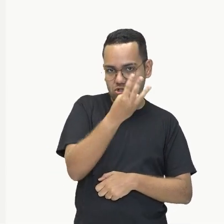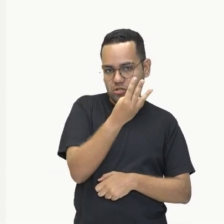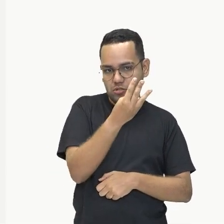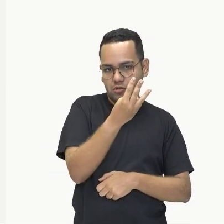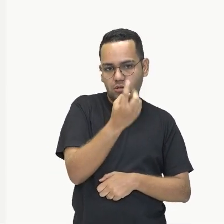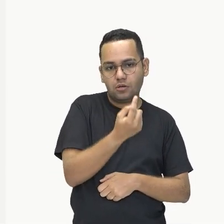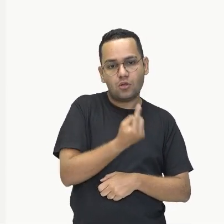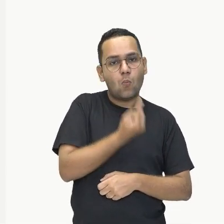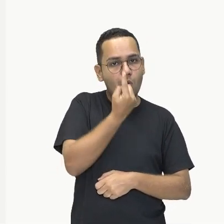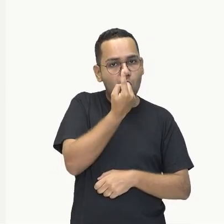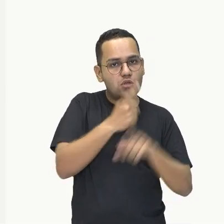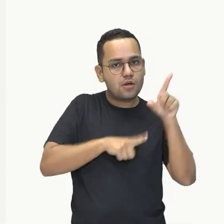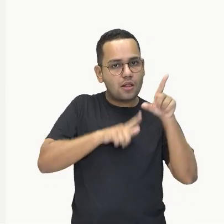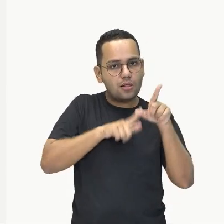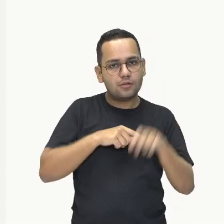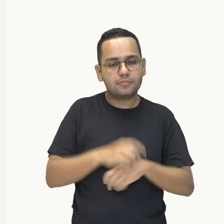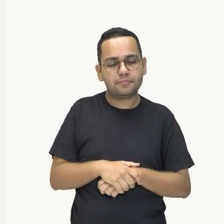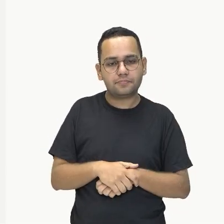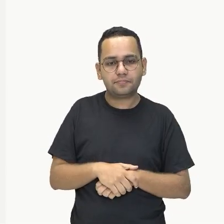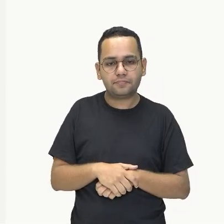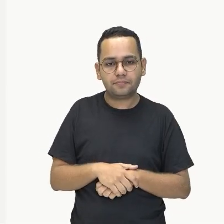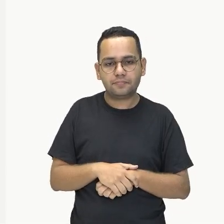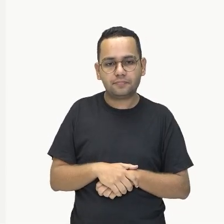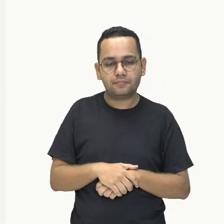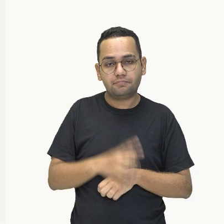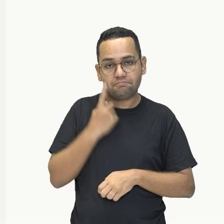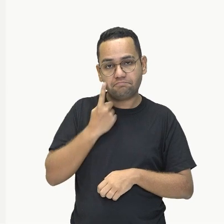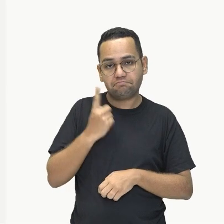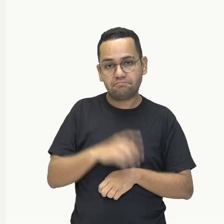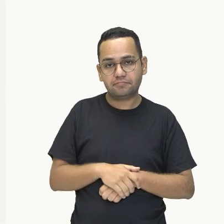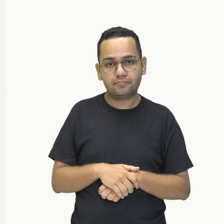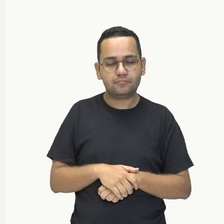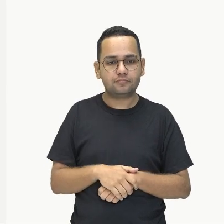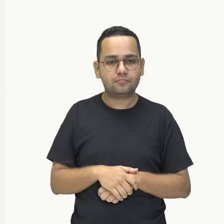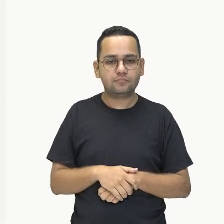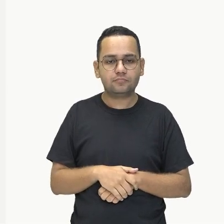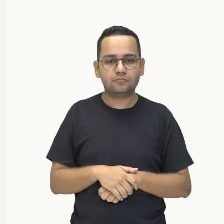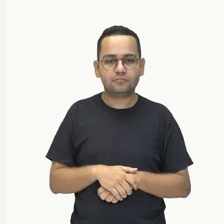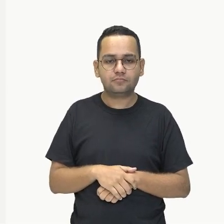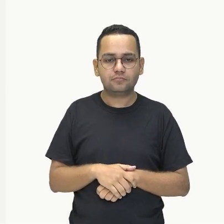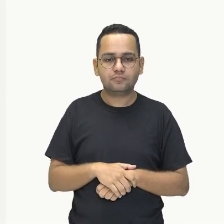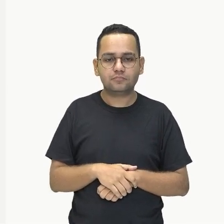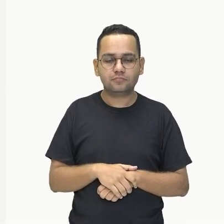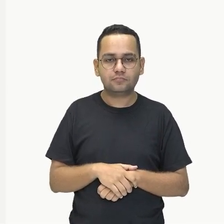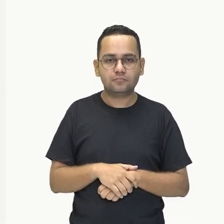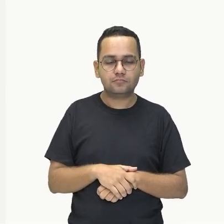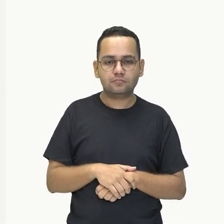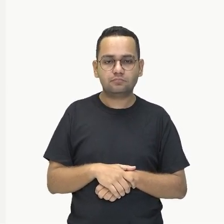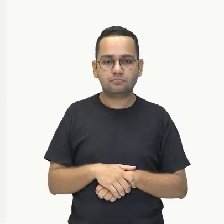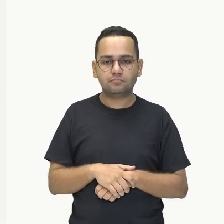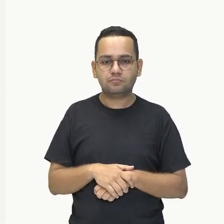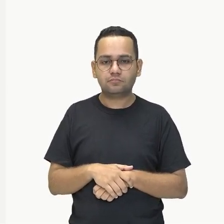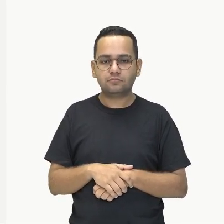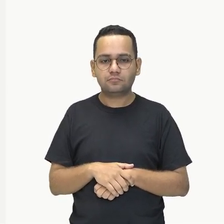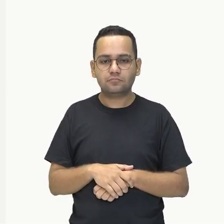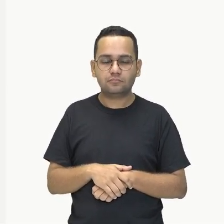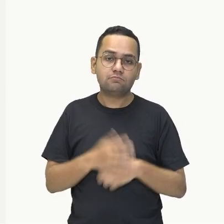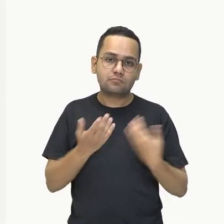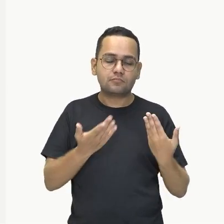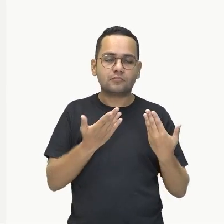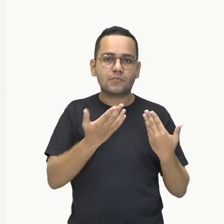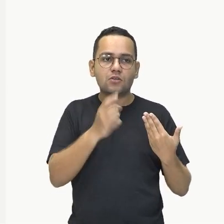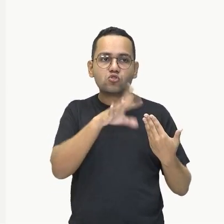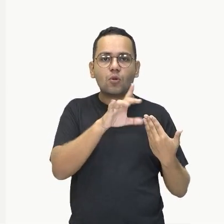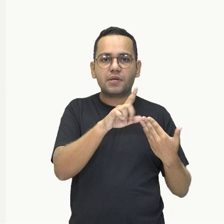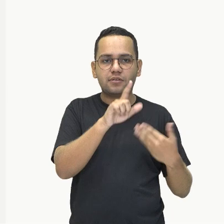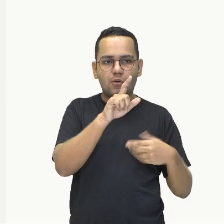uma letra. Tá? E ele está elevado ao cubo. Como eu só tenho uma letra, apenas o expoente dela vai me dizer